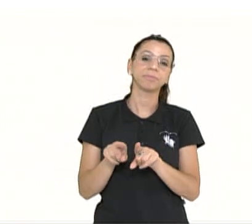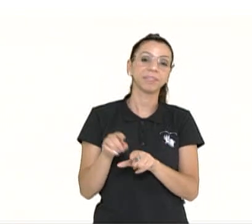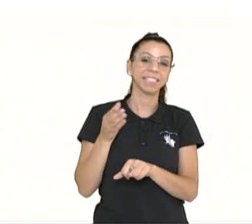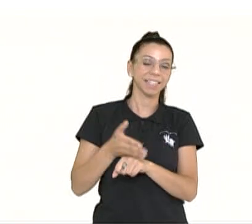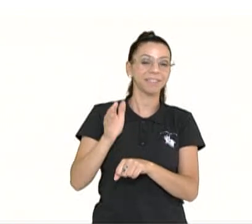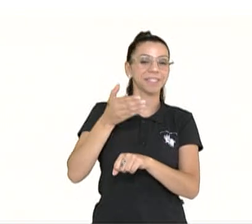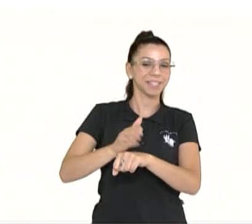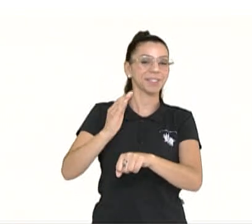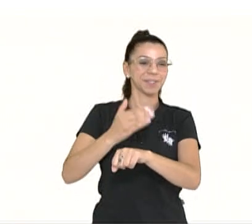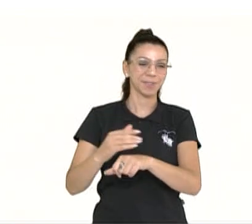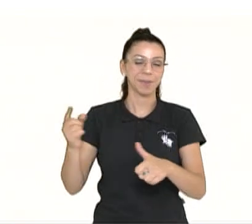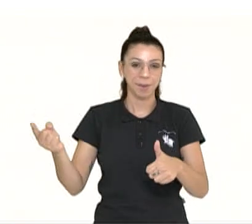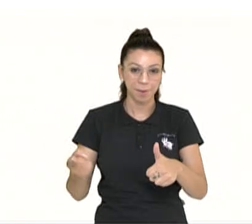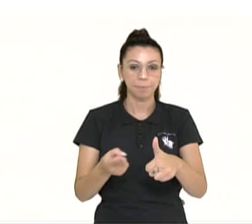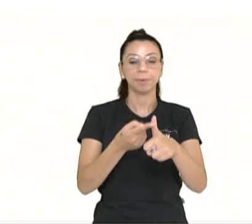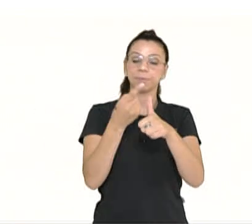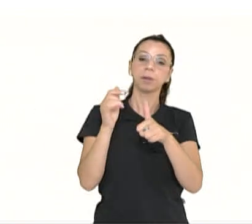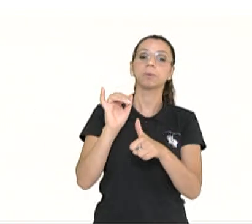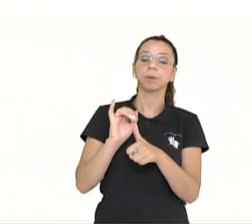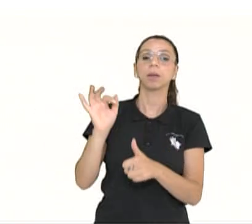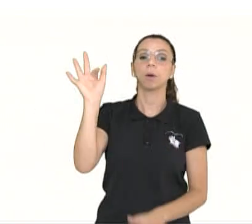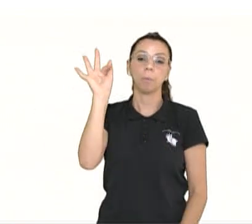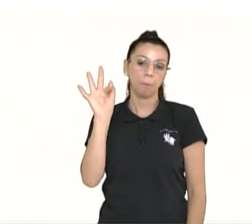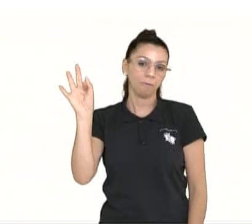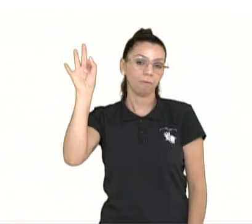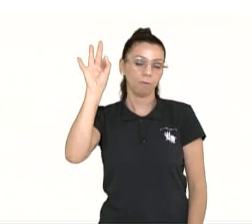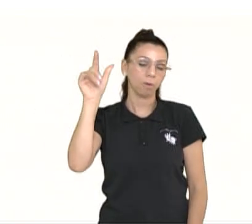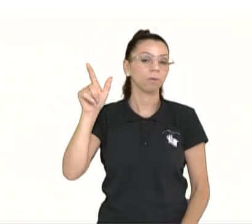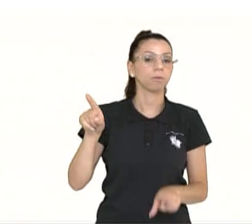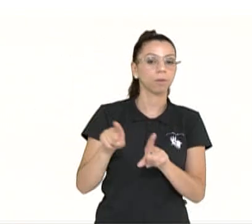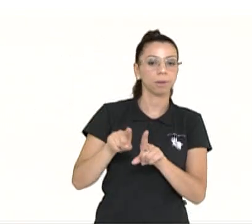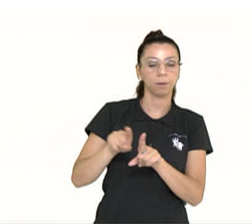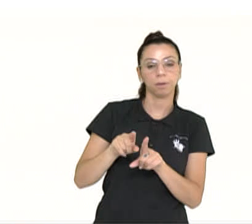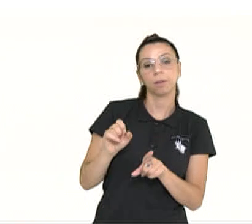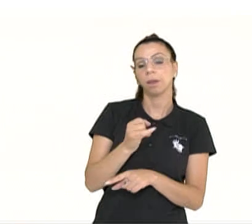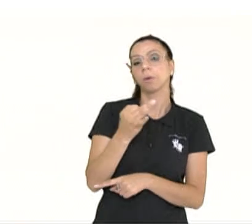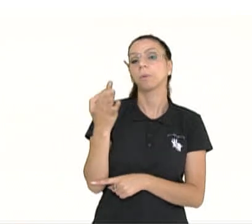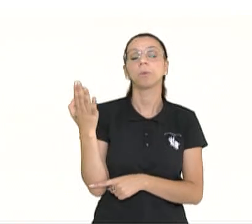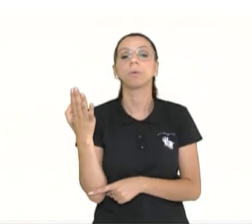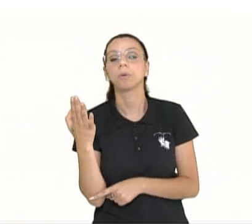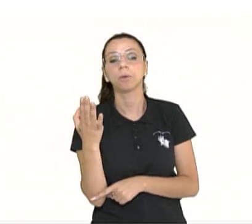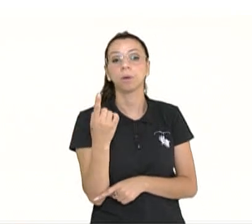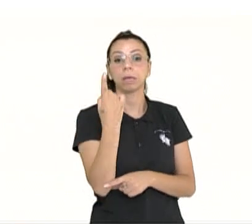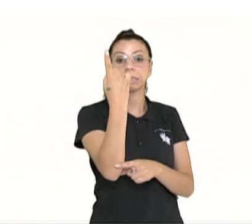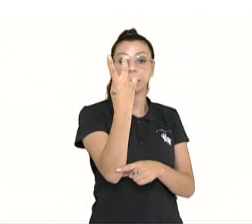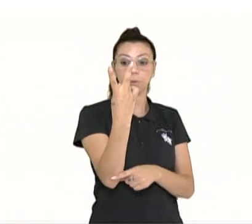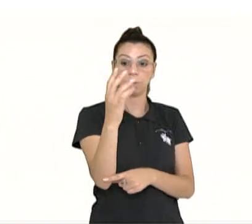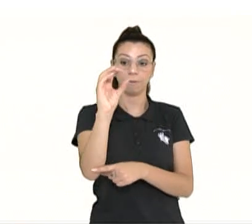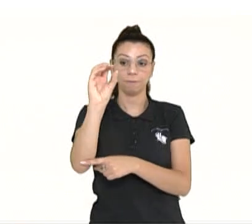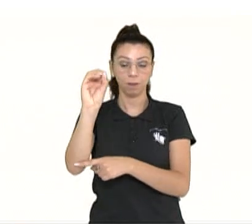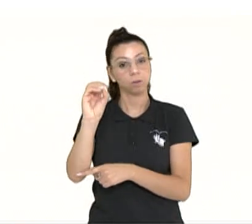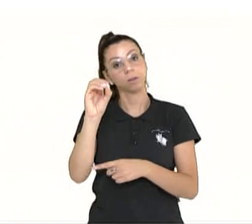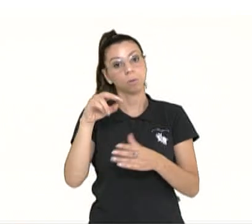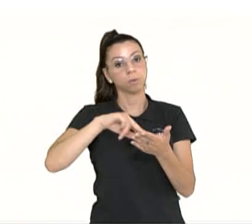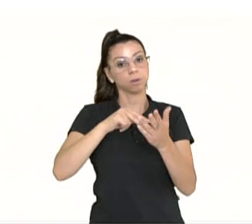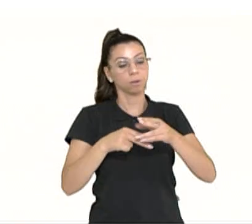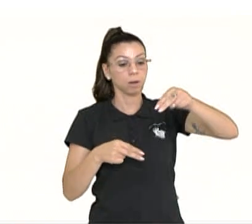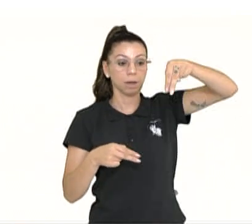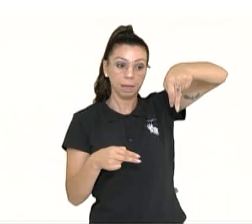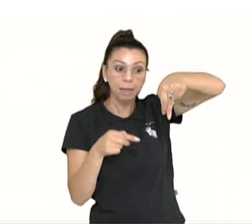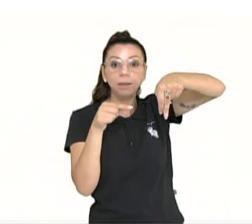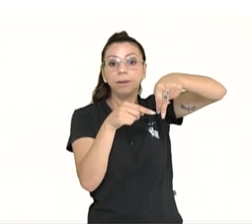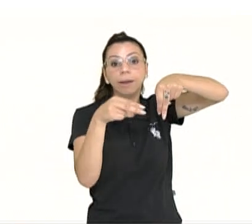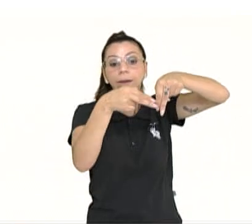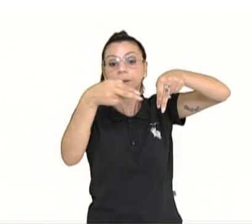massa. Então, o primeiro deles, numa faculdade, tem uma amostra com 120 alunos, então N é igual a 120, você já anota esse dado no